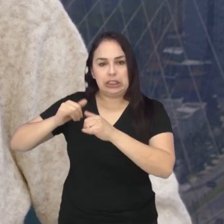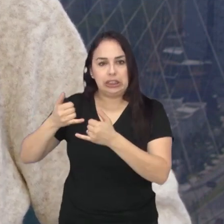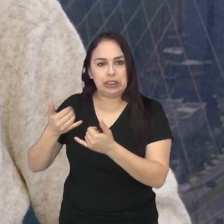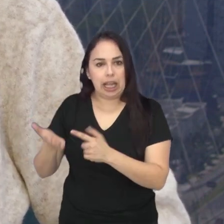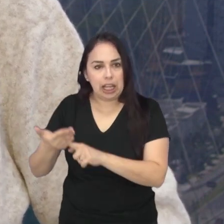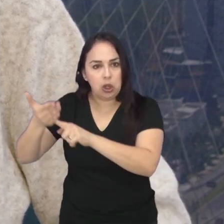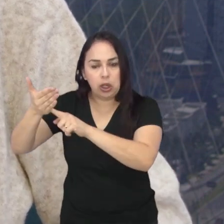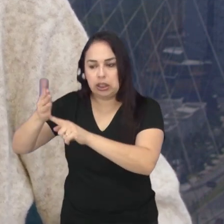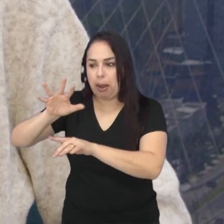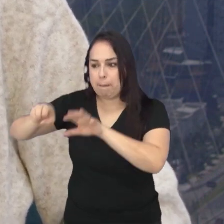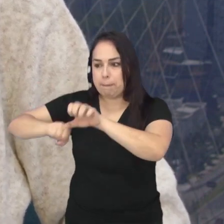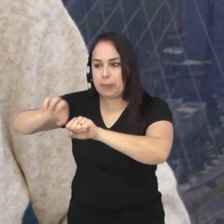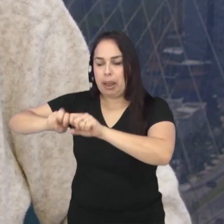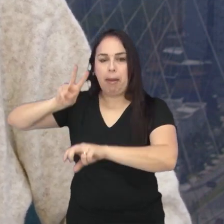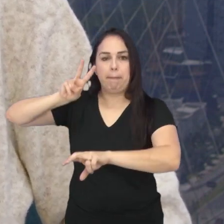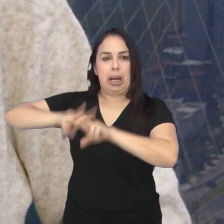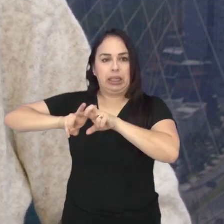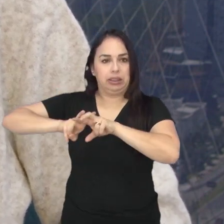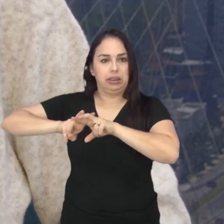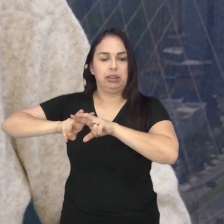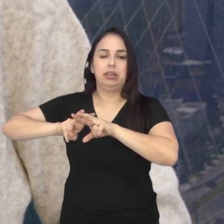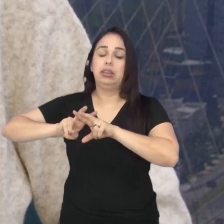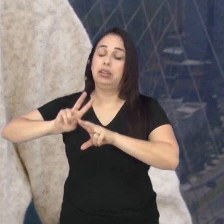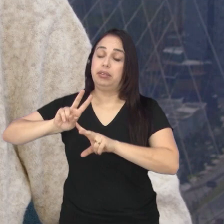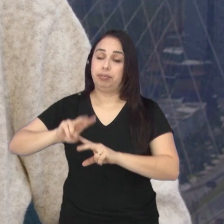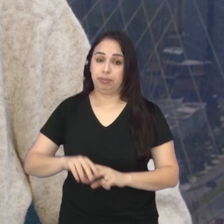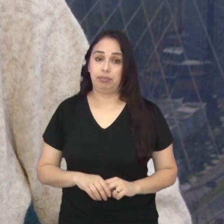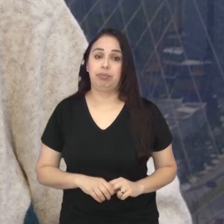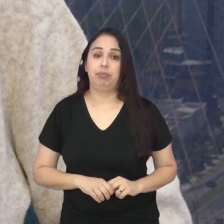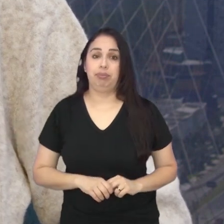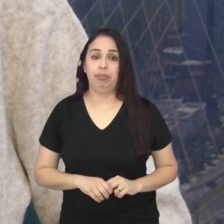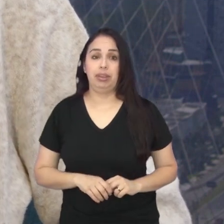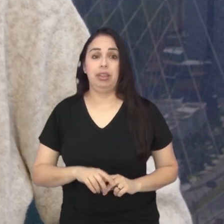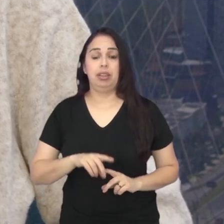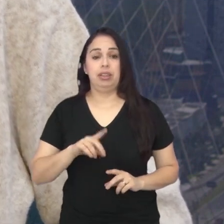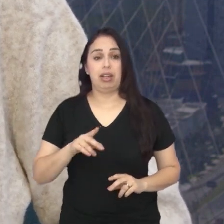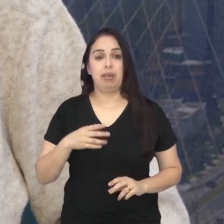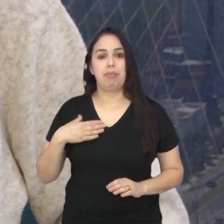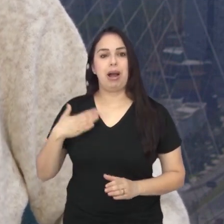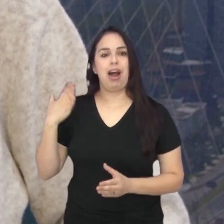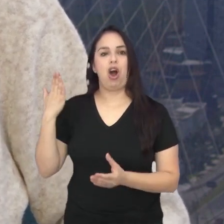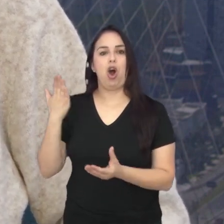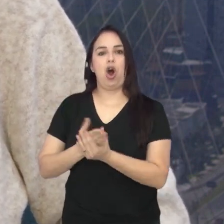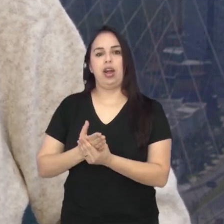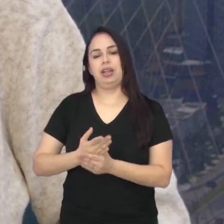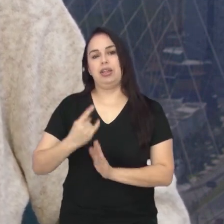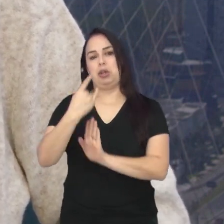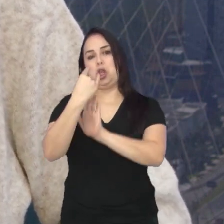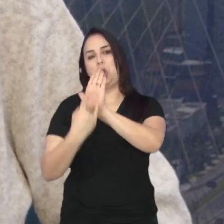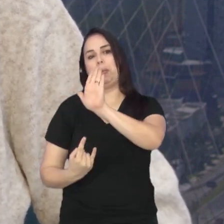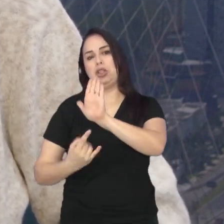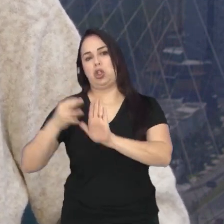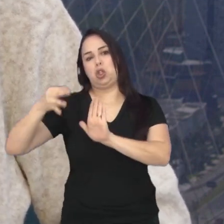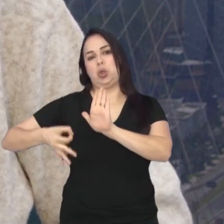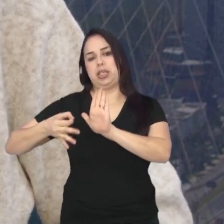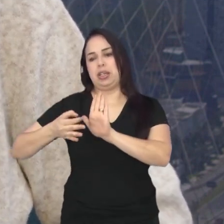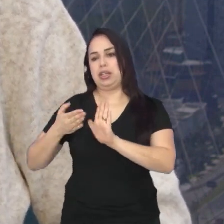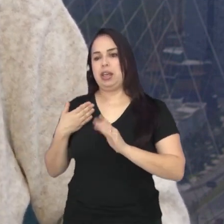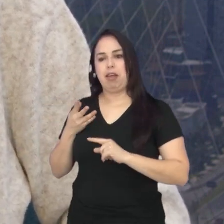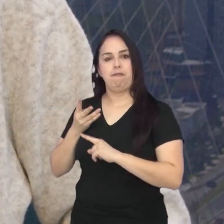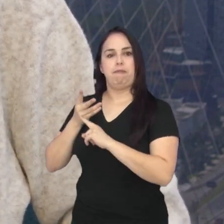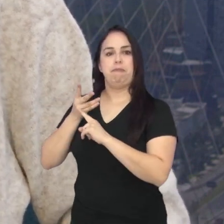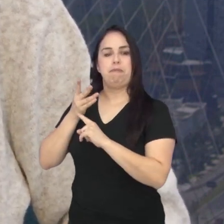eletrônicos que tiver. E daí, então, a partir da concessão de uma ordem judicial, a polícia vai na